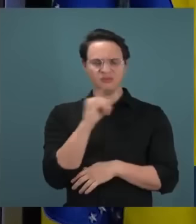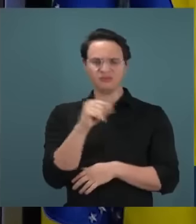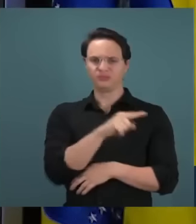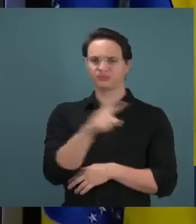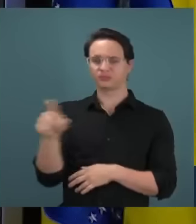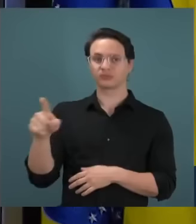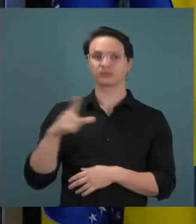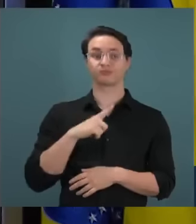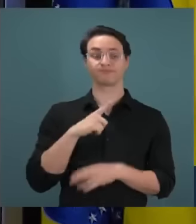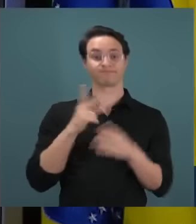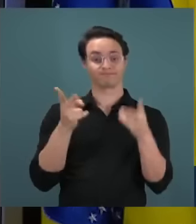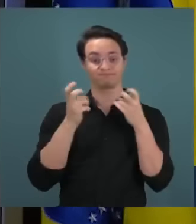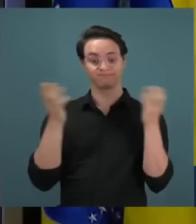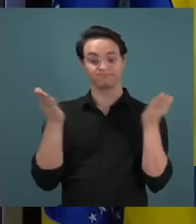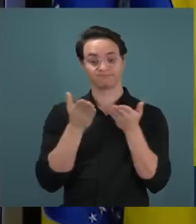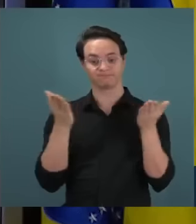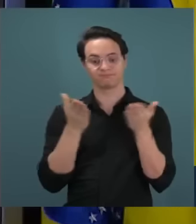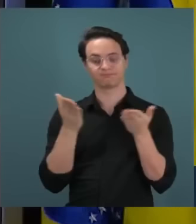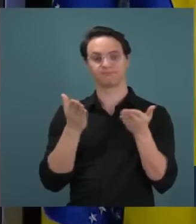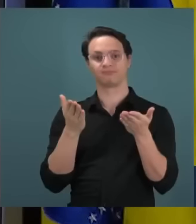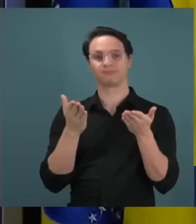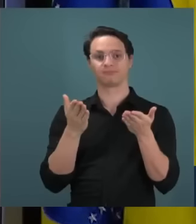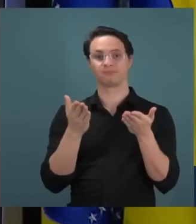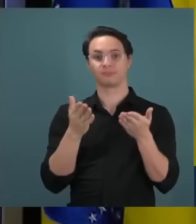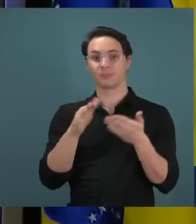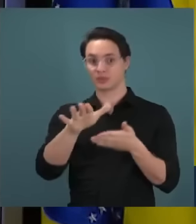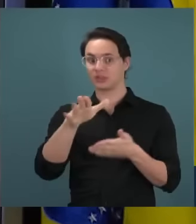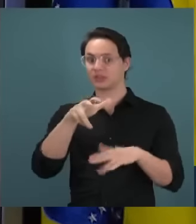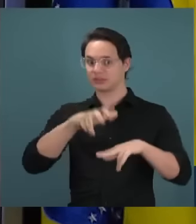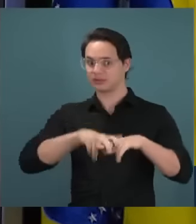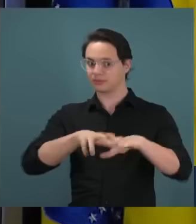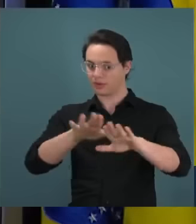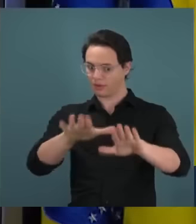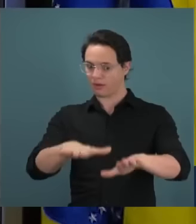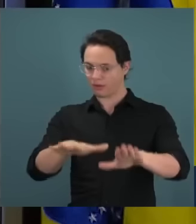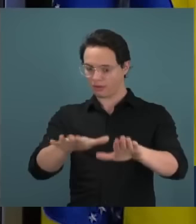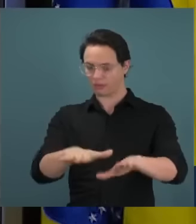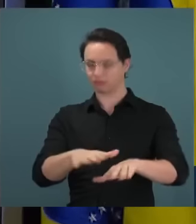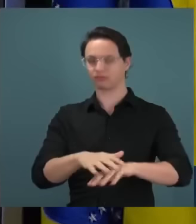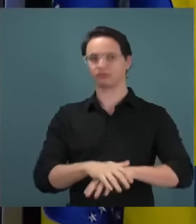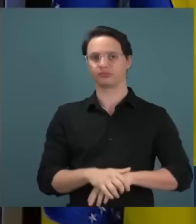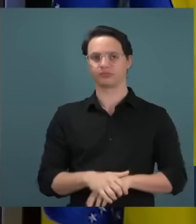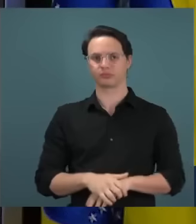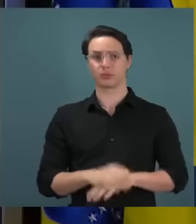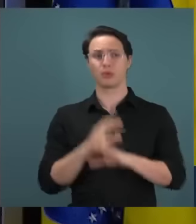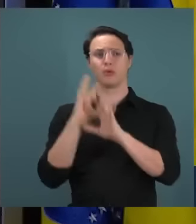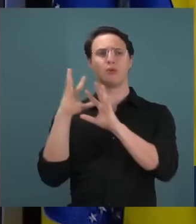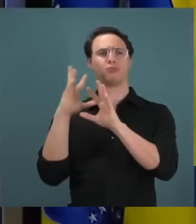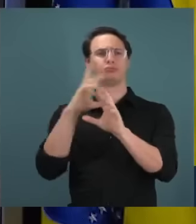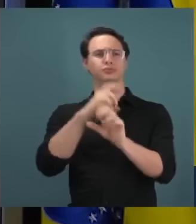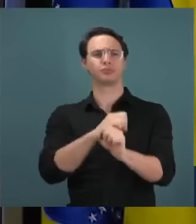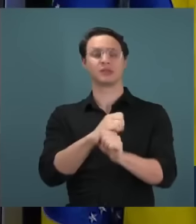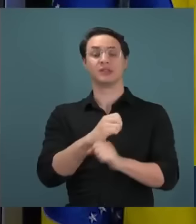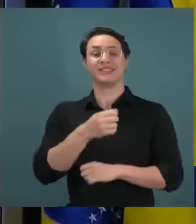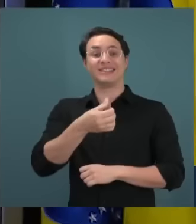nos ouvindo, nos assistindo em pé, sente-se. Do total de 61